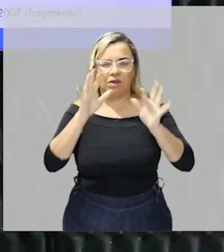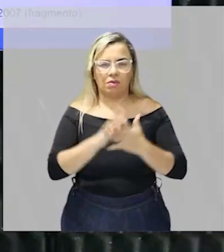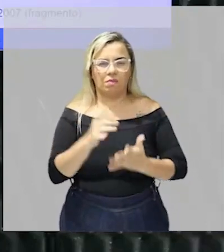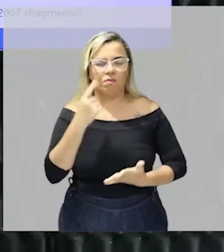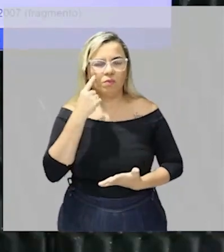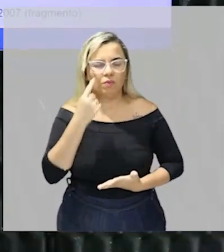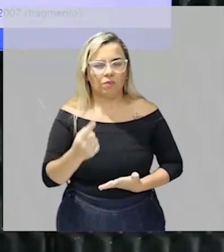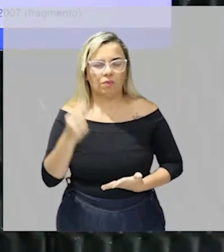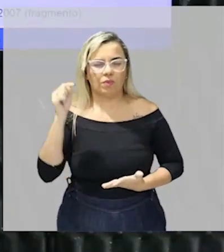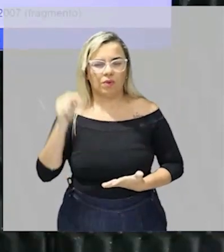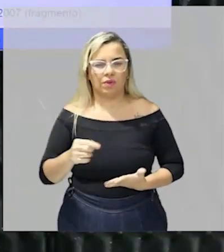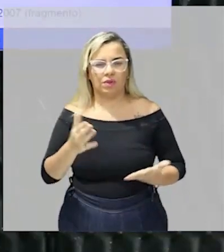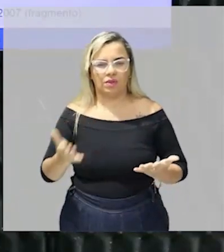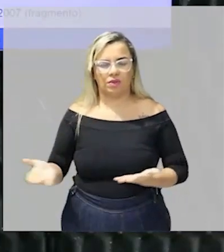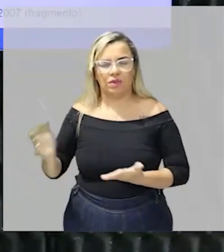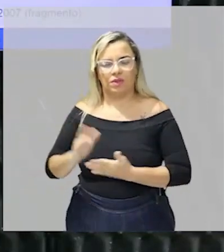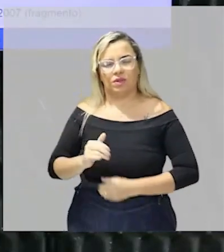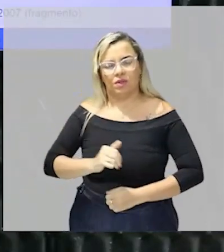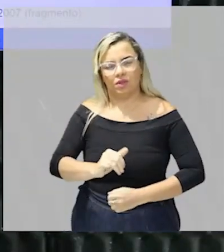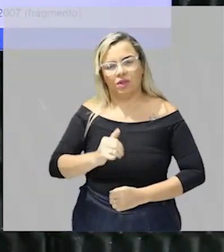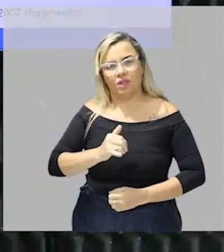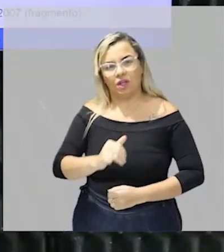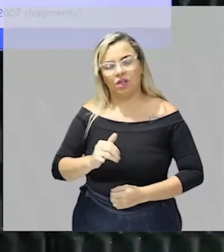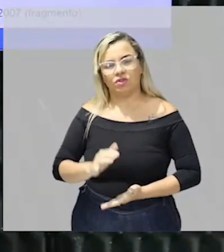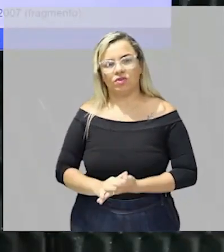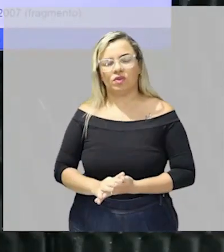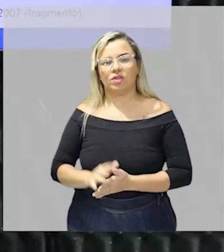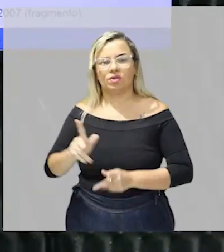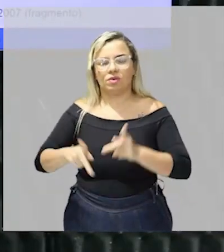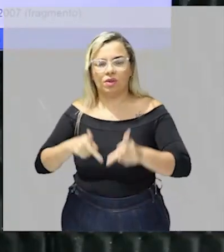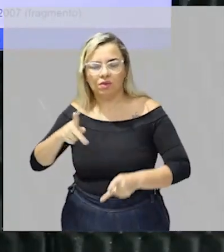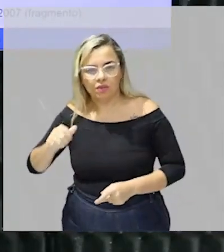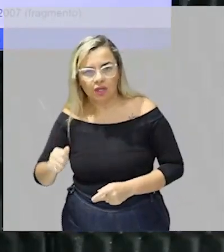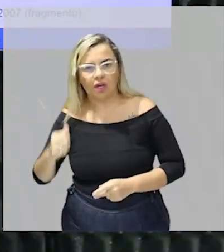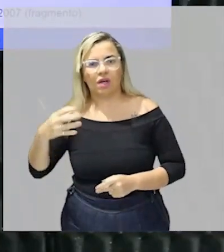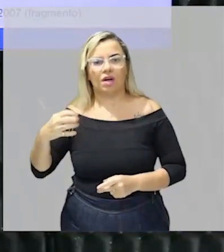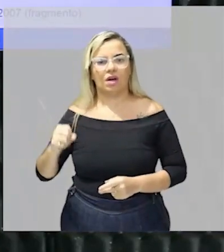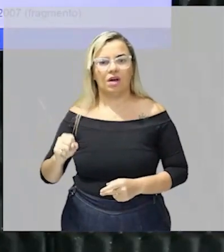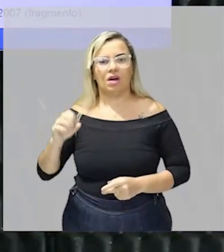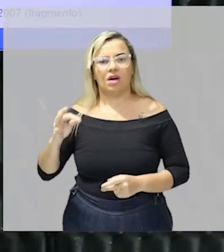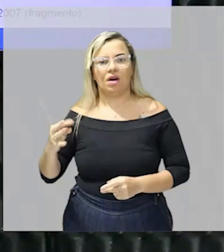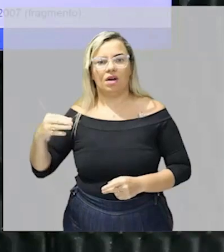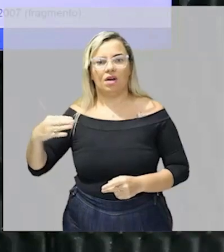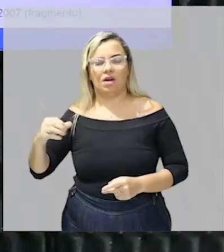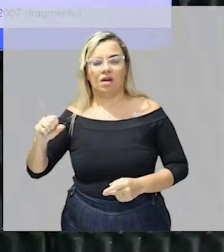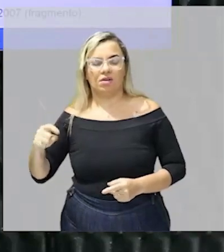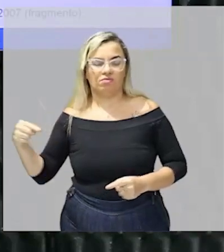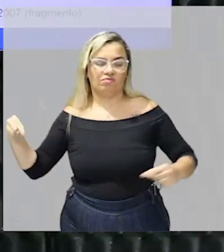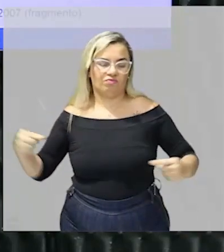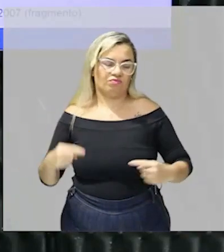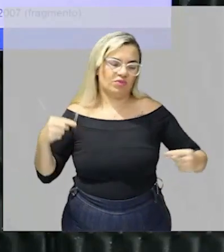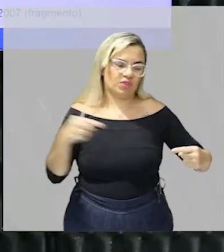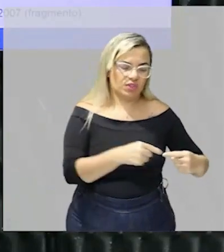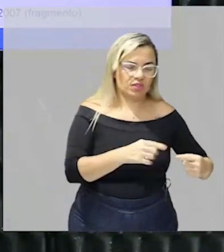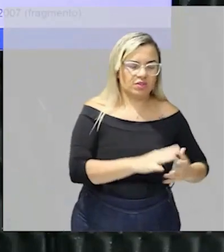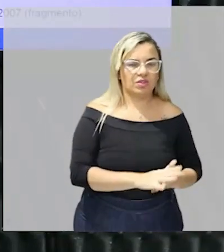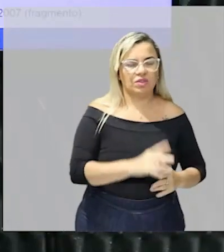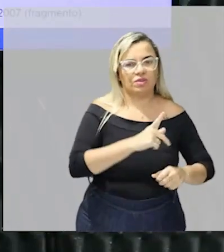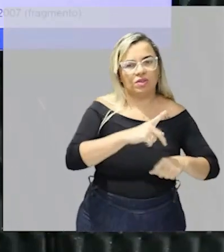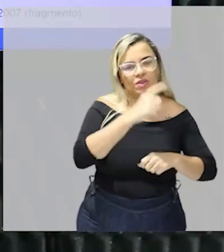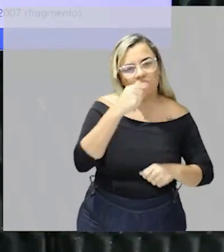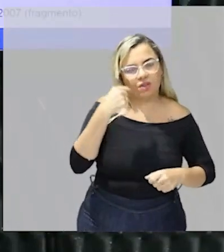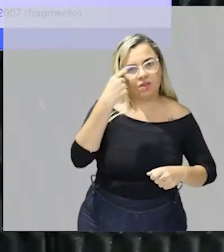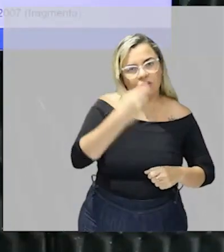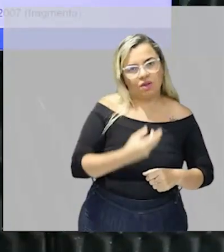gente observa a narrativa dos astecas contra quem? Cortés e os conquistadores que estavam com